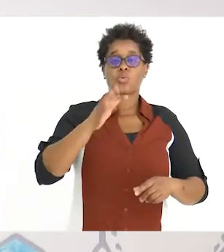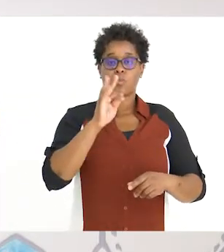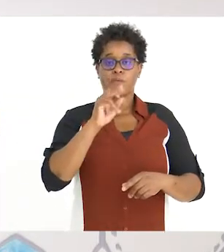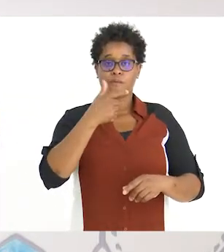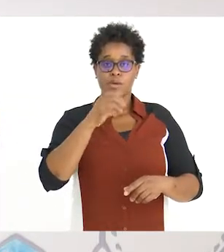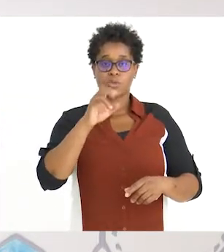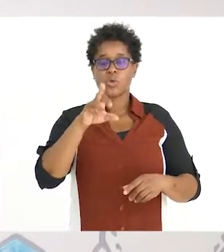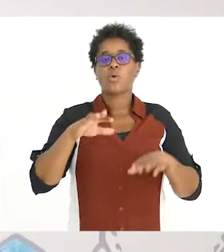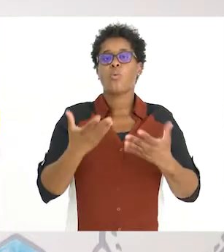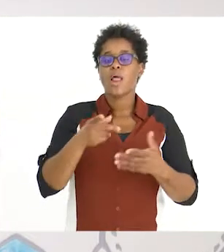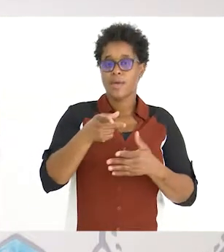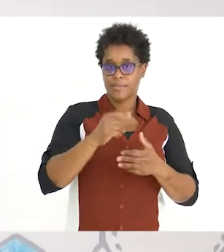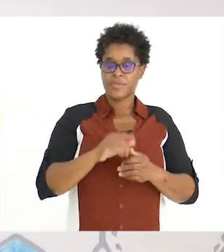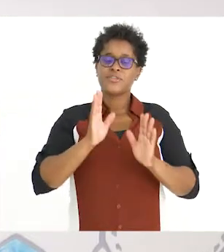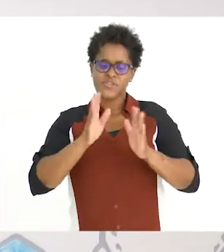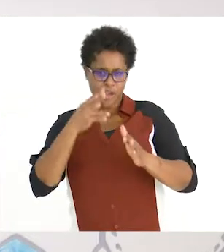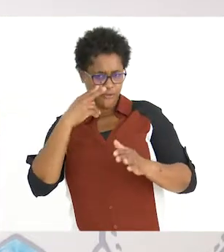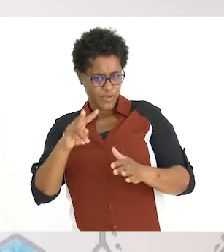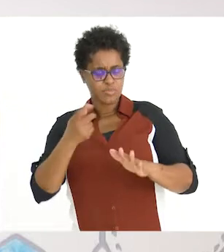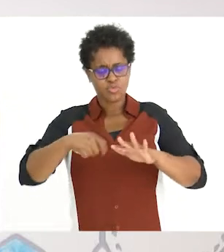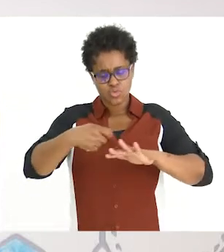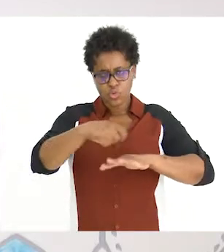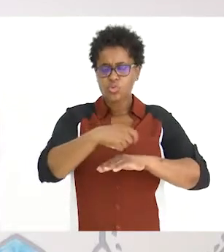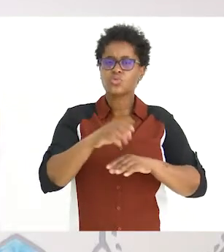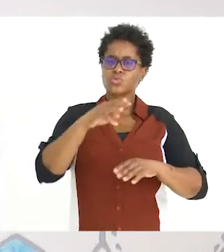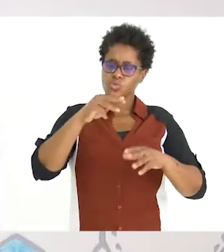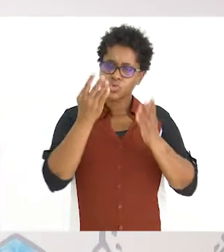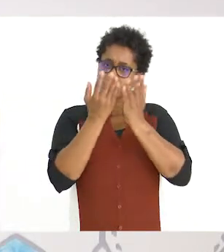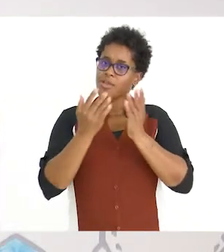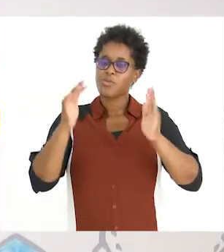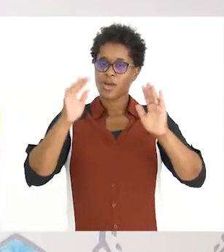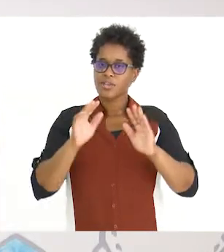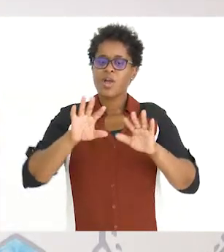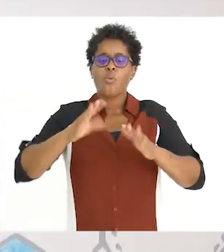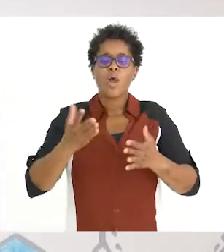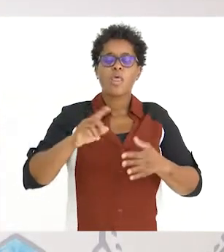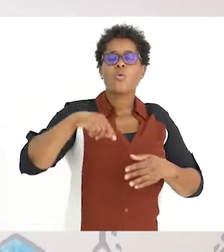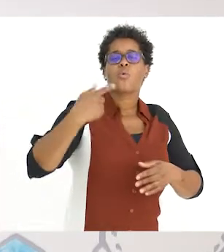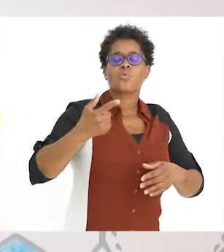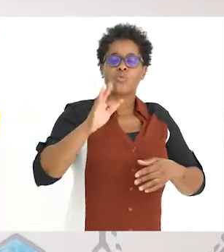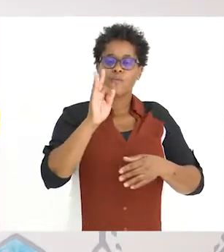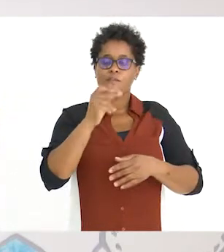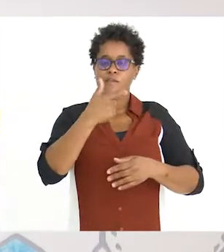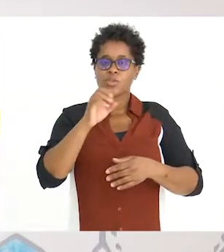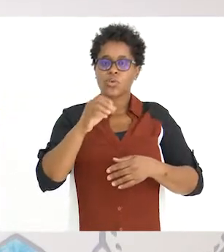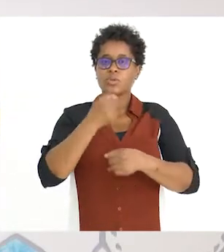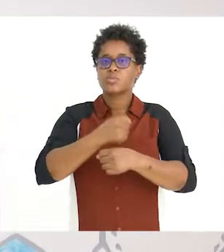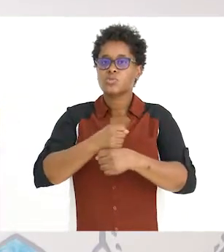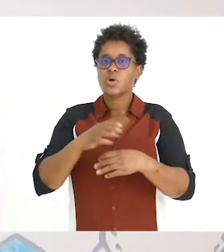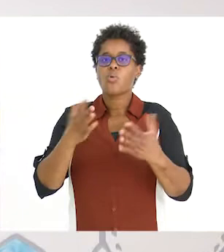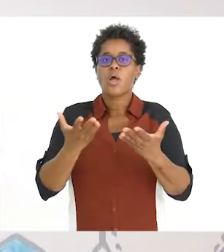Qual é? Já vimos os recursos naturais. Qual é o outro fator de produção? Qual